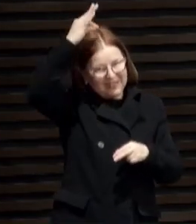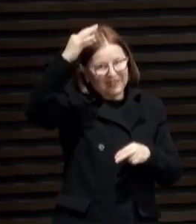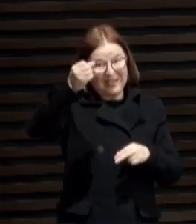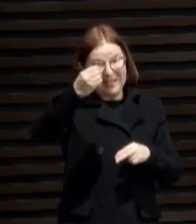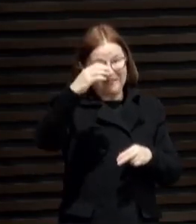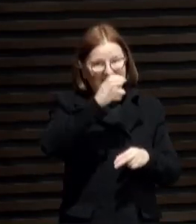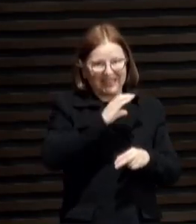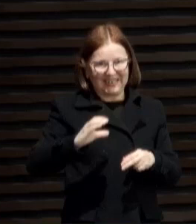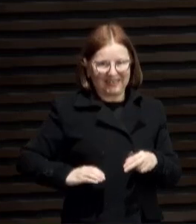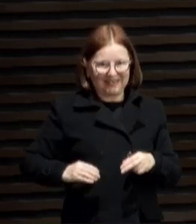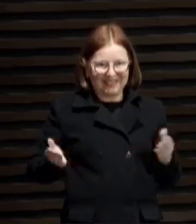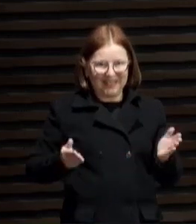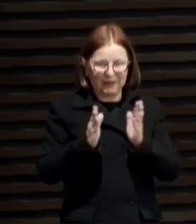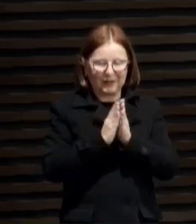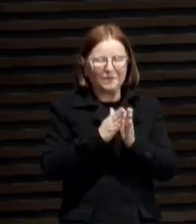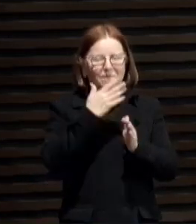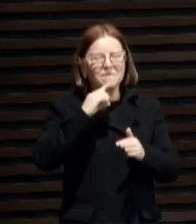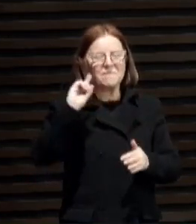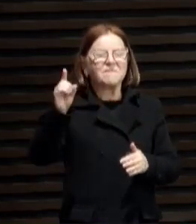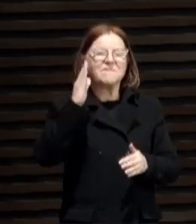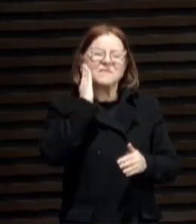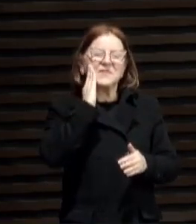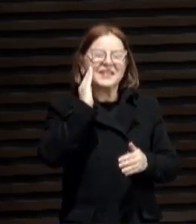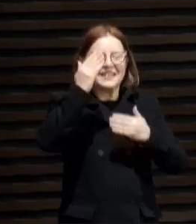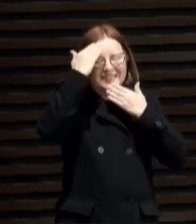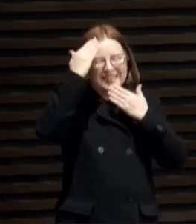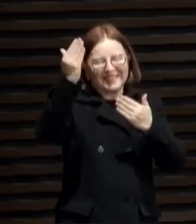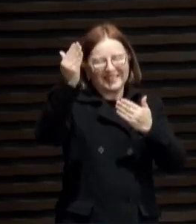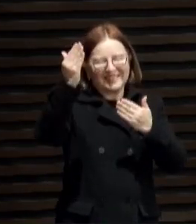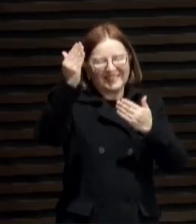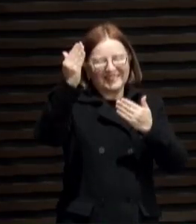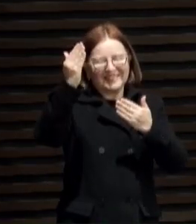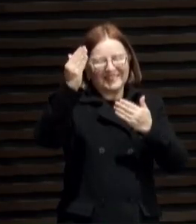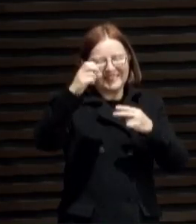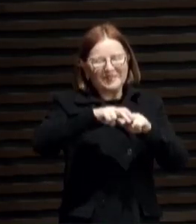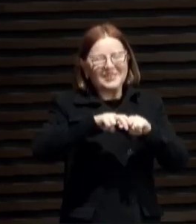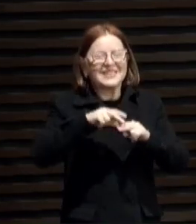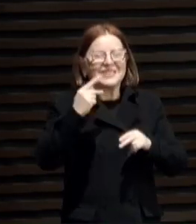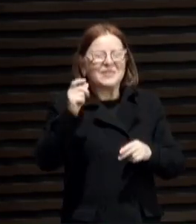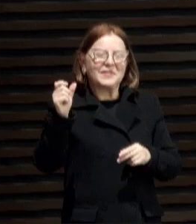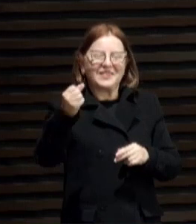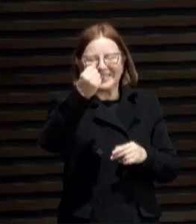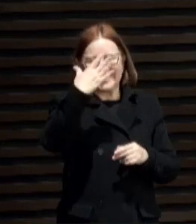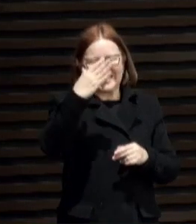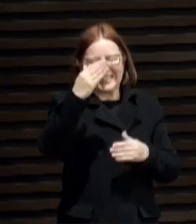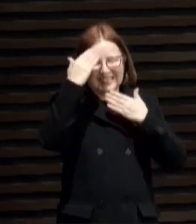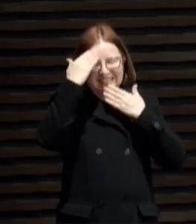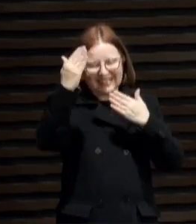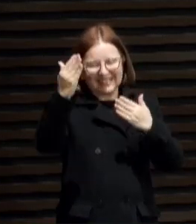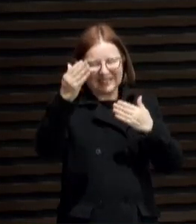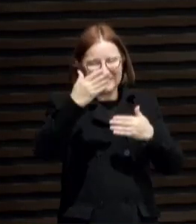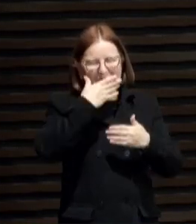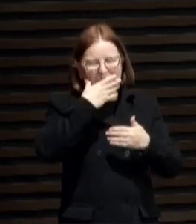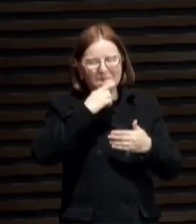de orar com a igreja. Pai querido, nós te agradecemos por tua palavra revelada. Te agradecemos, ó Pai,